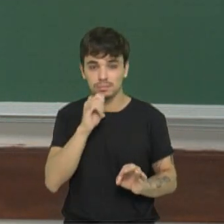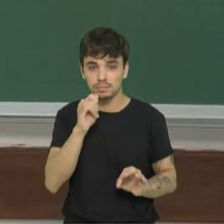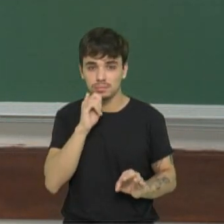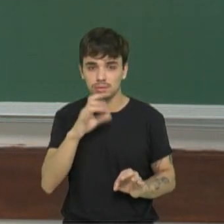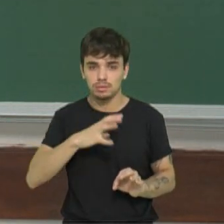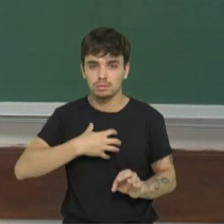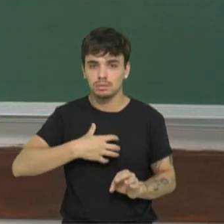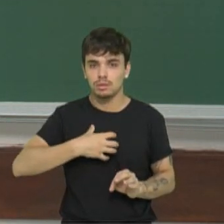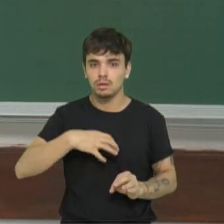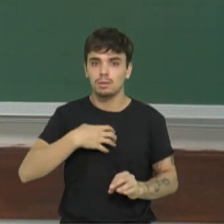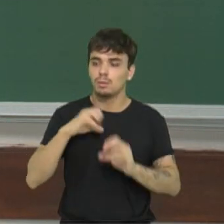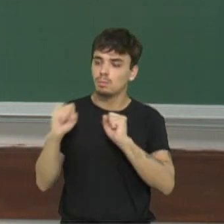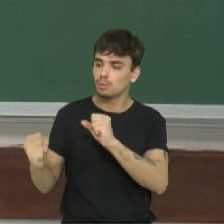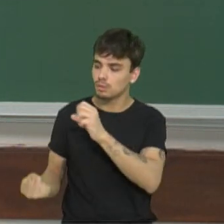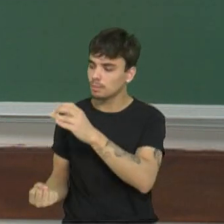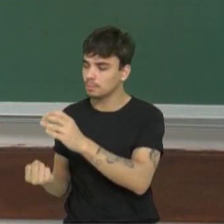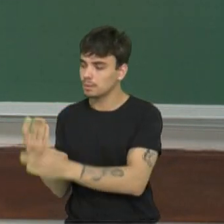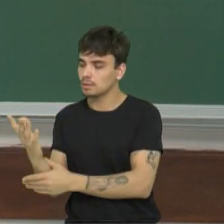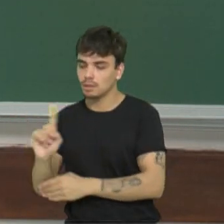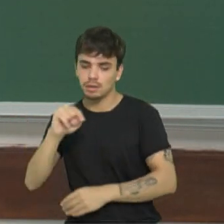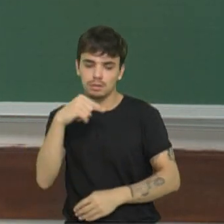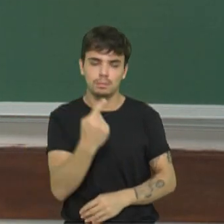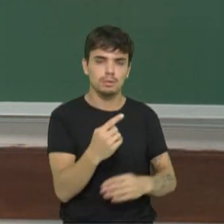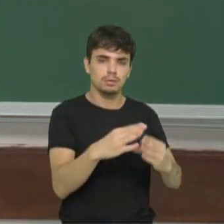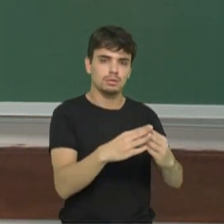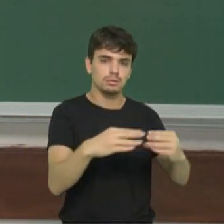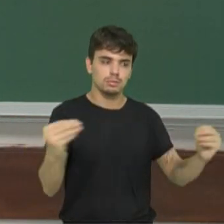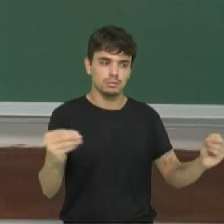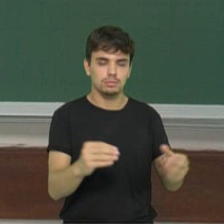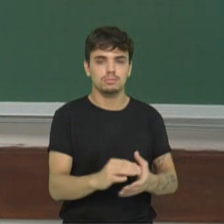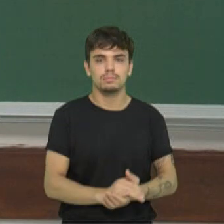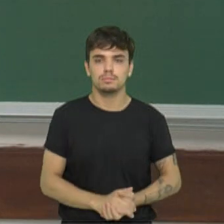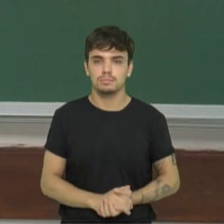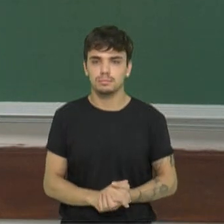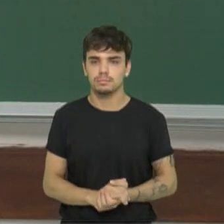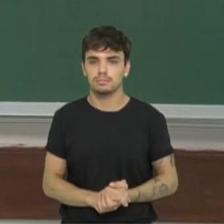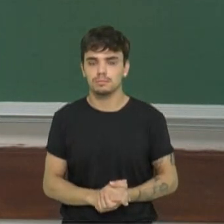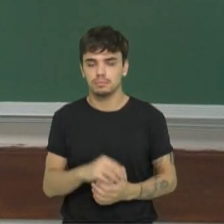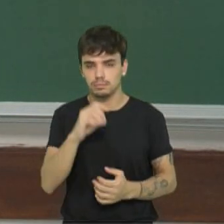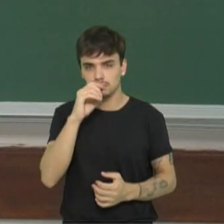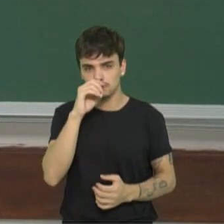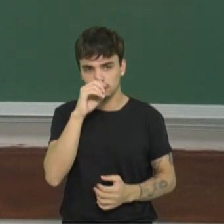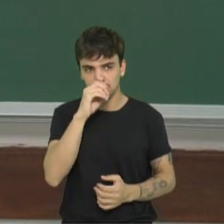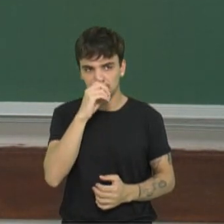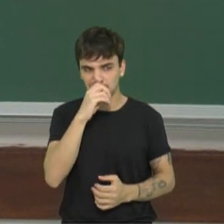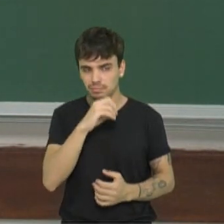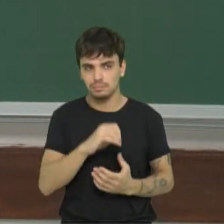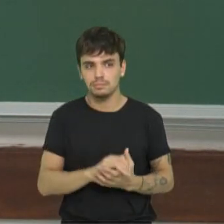pode aparecer e depois pode acabar sendo esquecido também, ok?